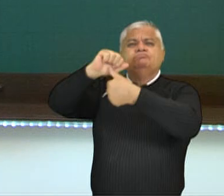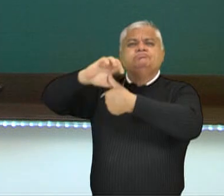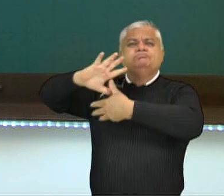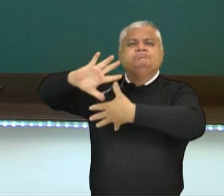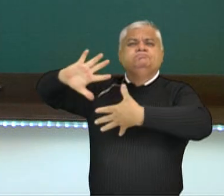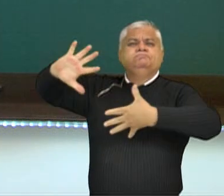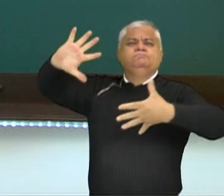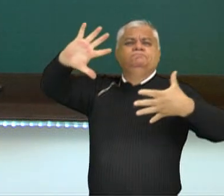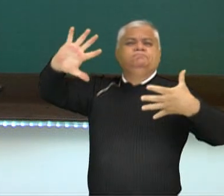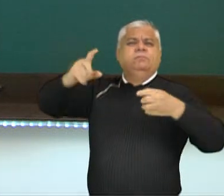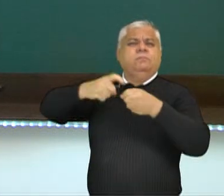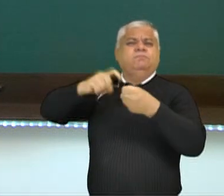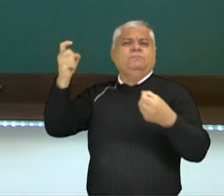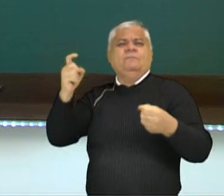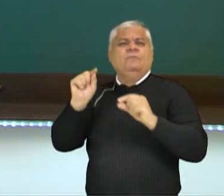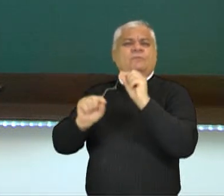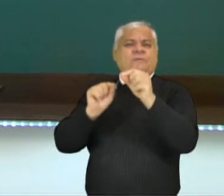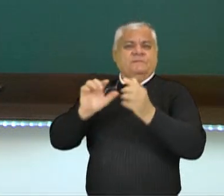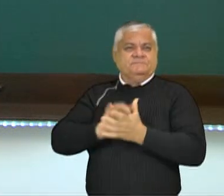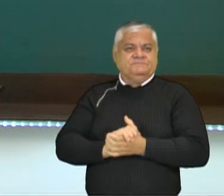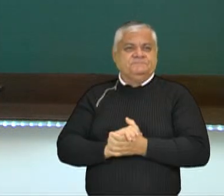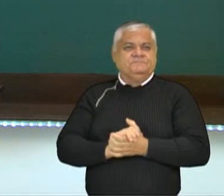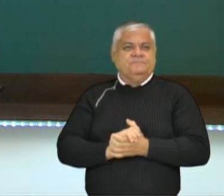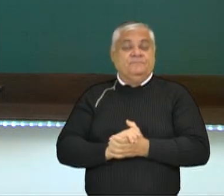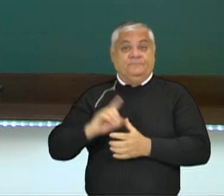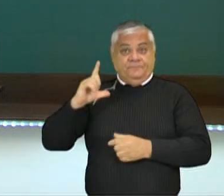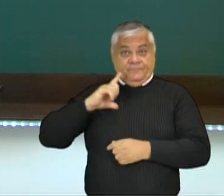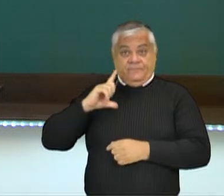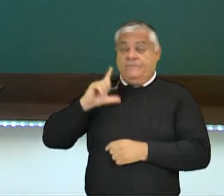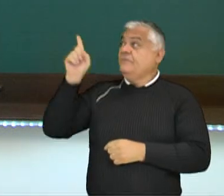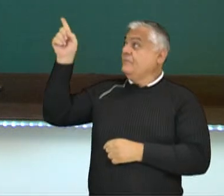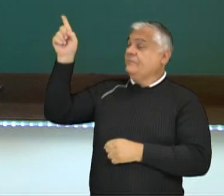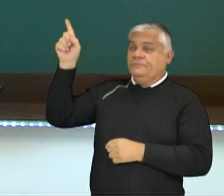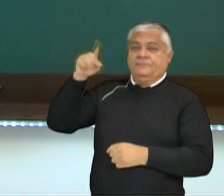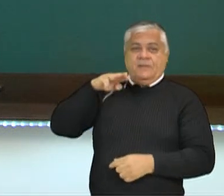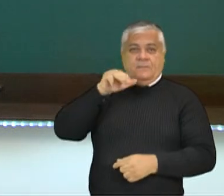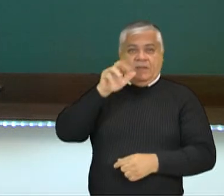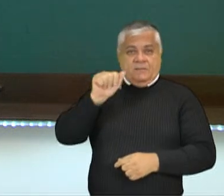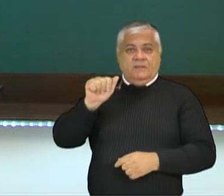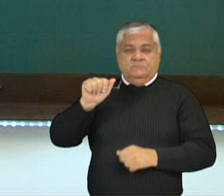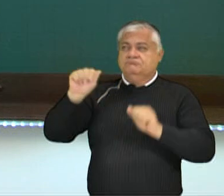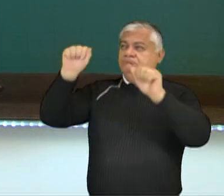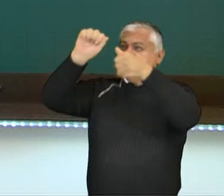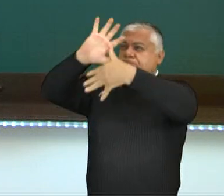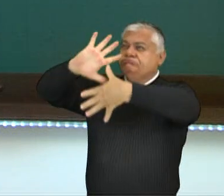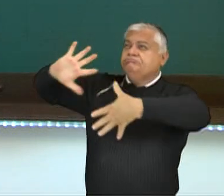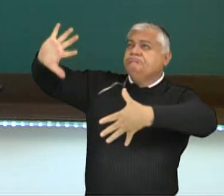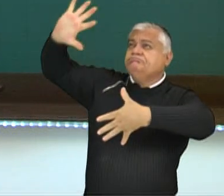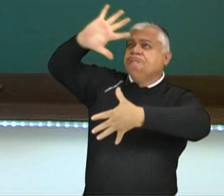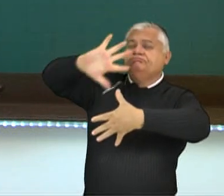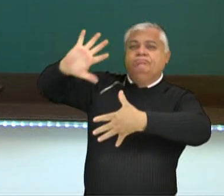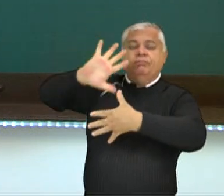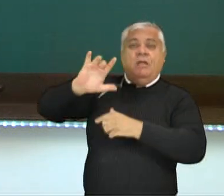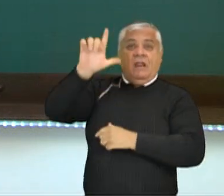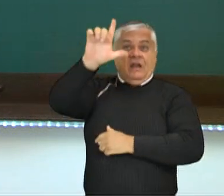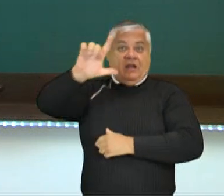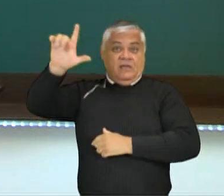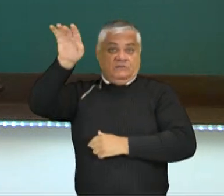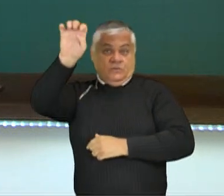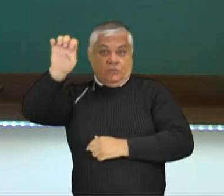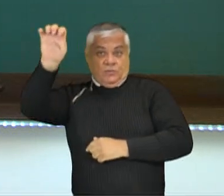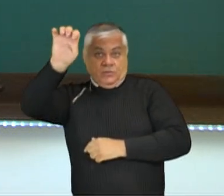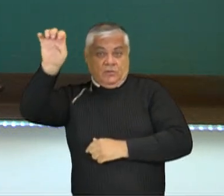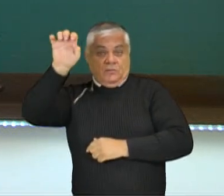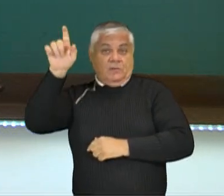deste país? Então vamos a ele. Temos aqui um mapa que mostra o leste europeu,